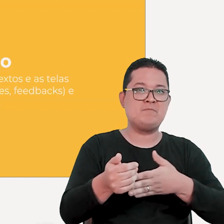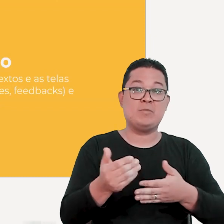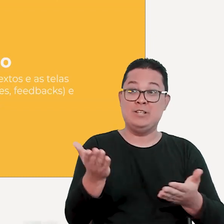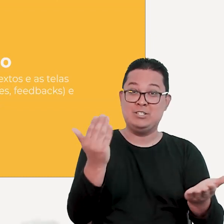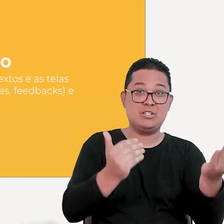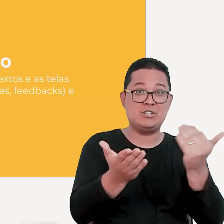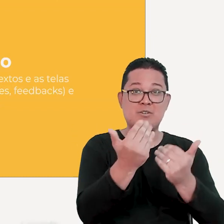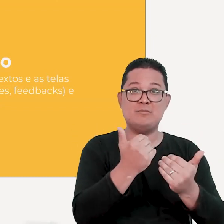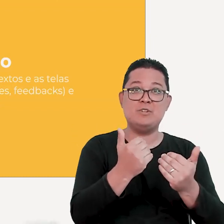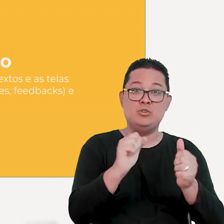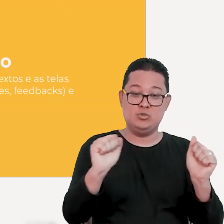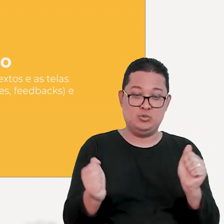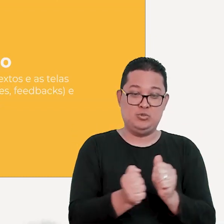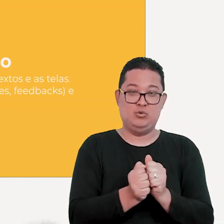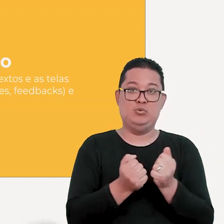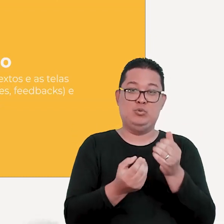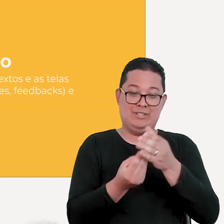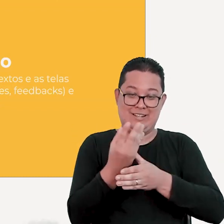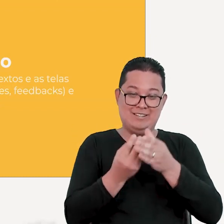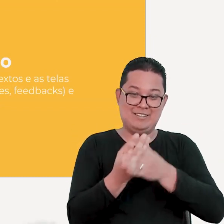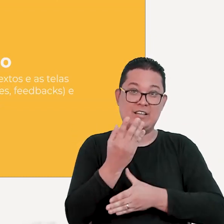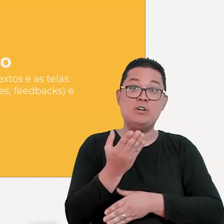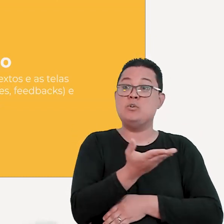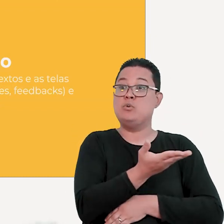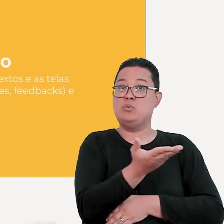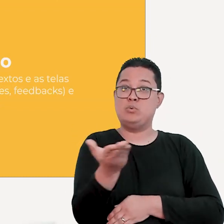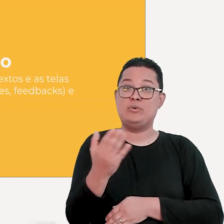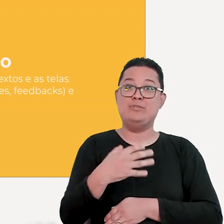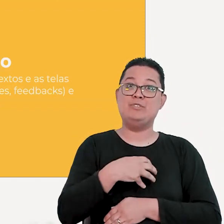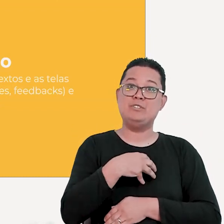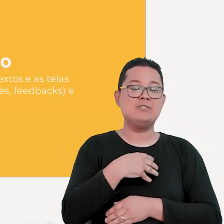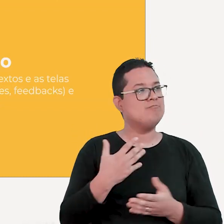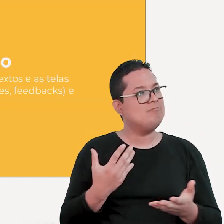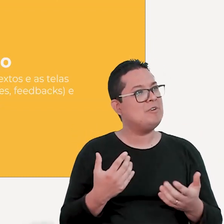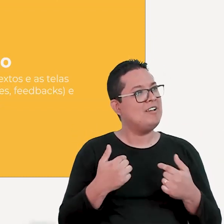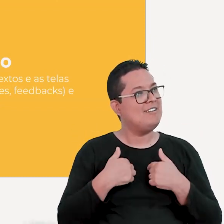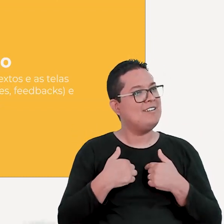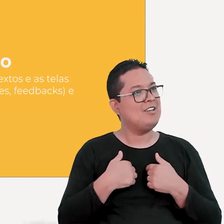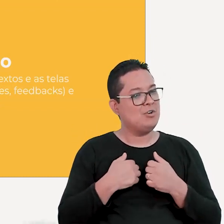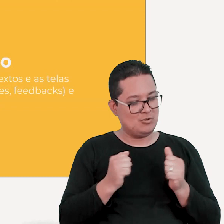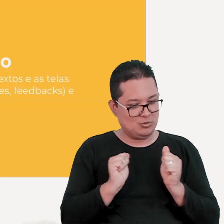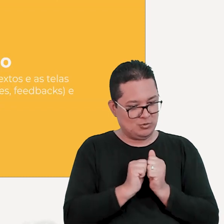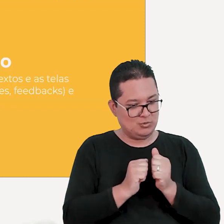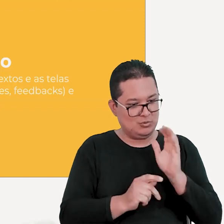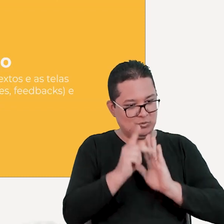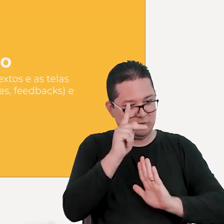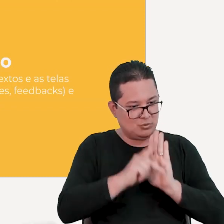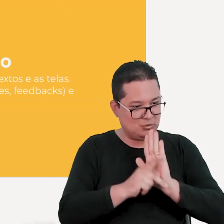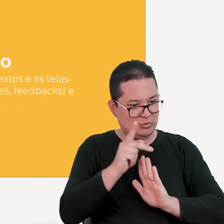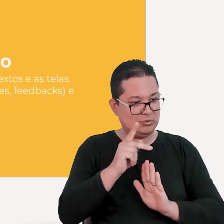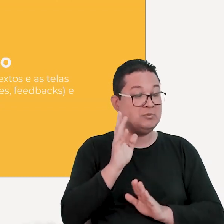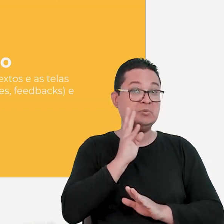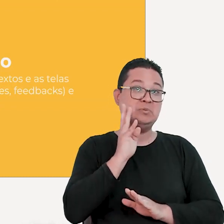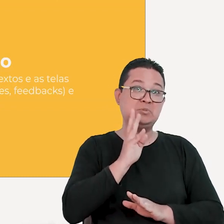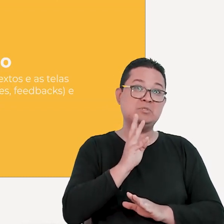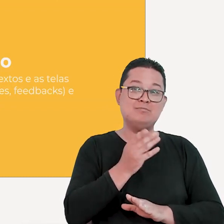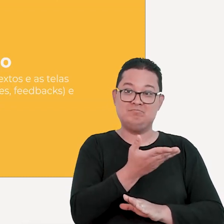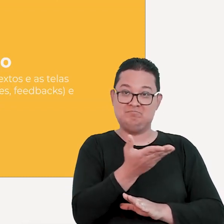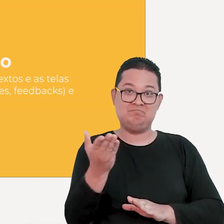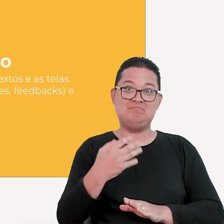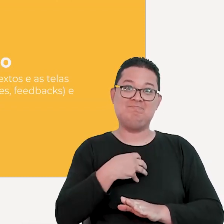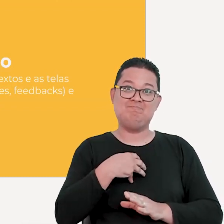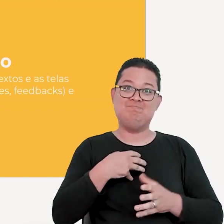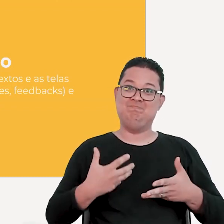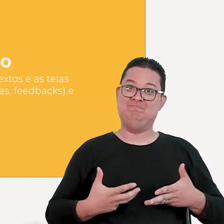porque essas pessoas, além delas se sentirem parte desse projeto, porque é um projeto delas também, fica muito mais fácil